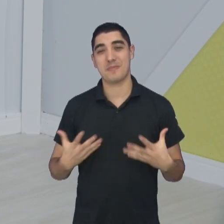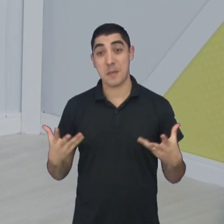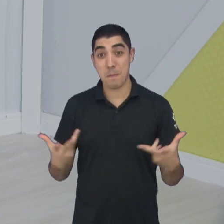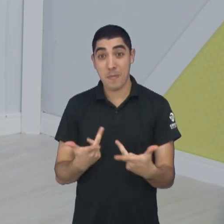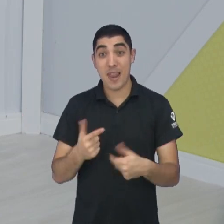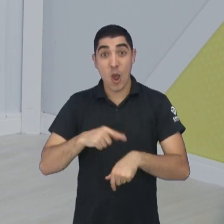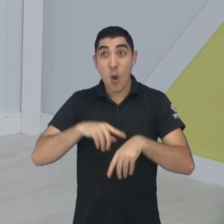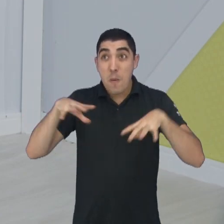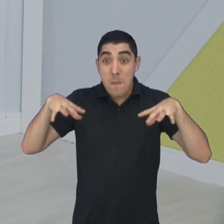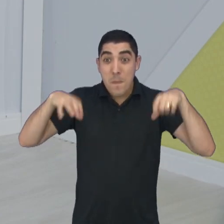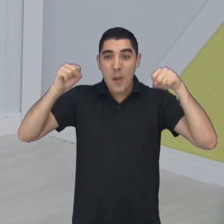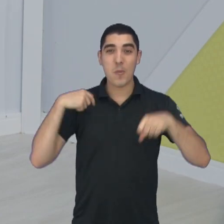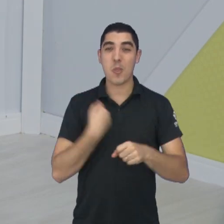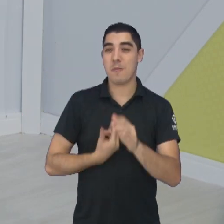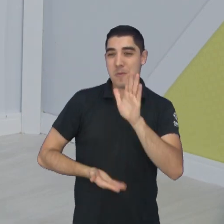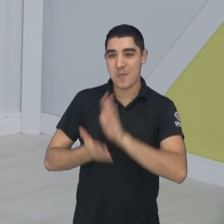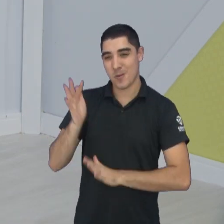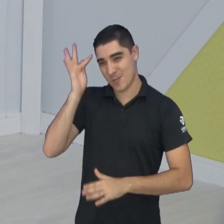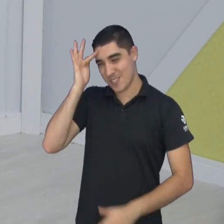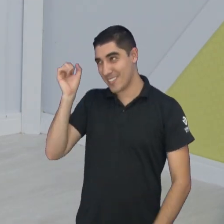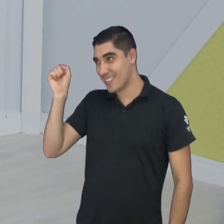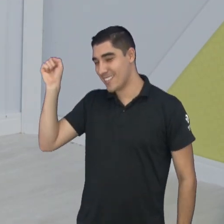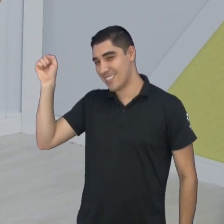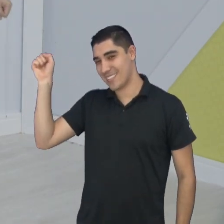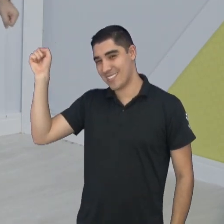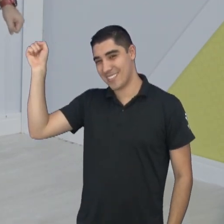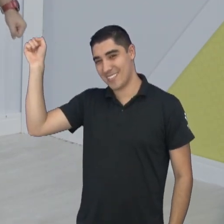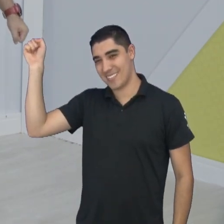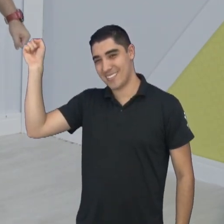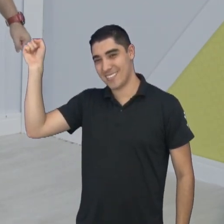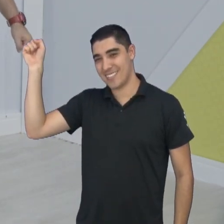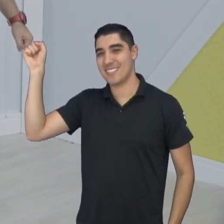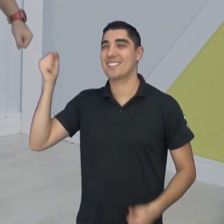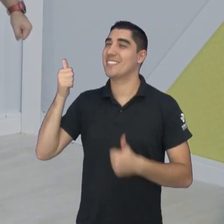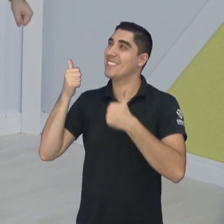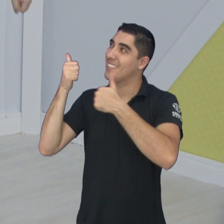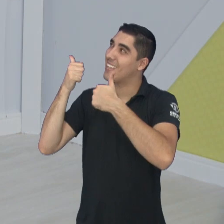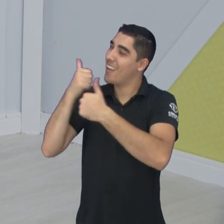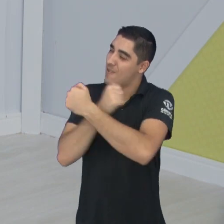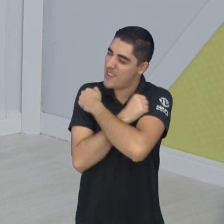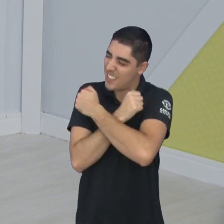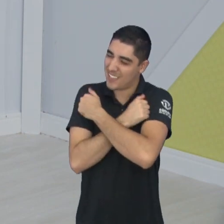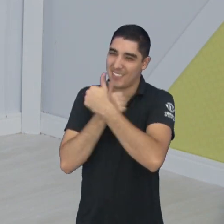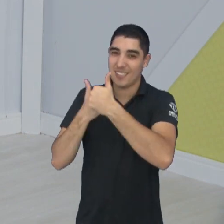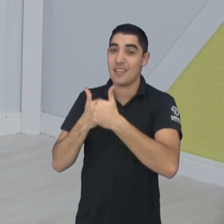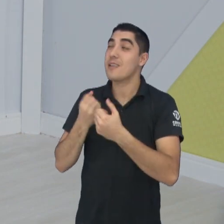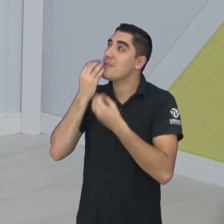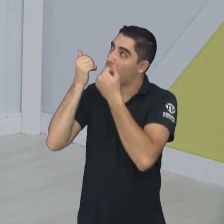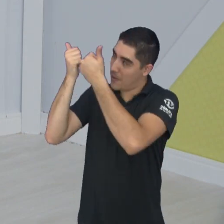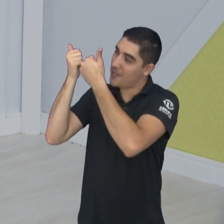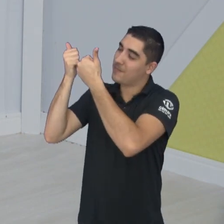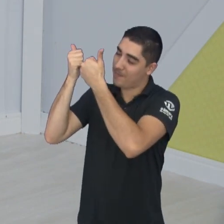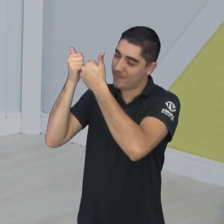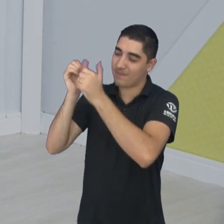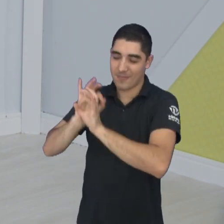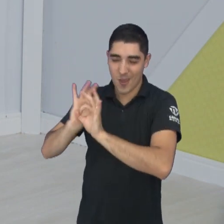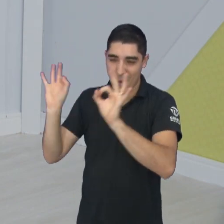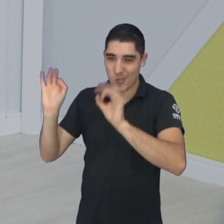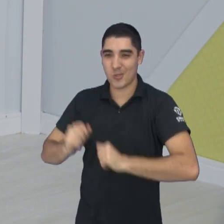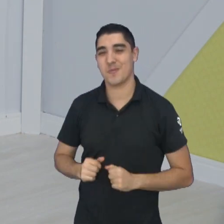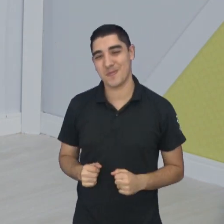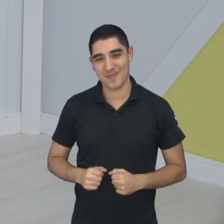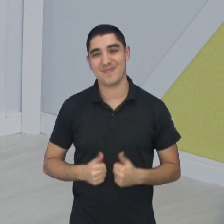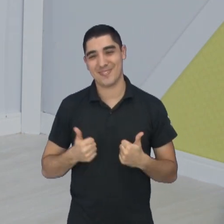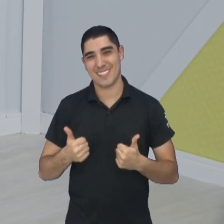apagar já, porque a gente vai embora já. Luizão, aquele abraço, hein? Aquele soquinho maroto. Aê, beleza. Como é que tá o Lourenço? Tá bem?